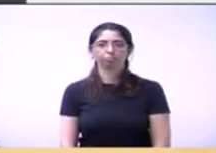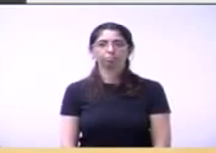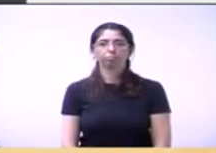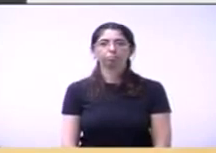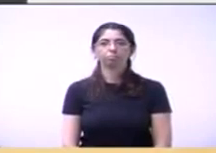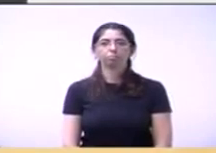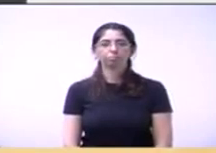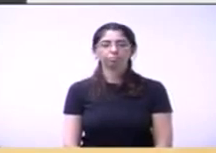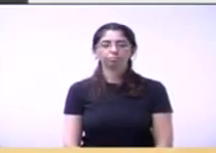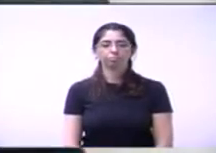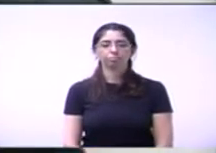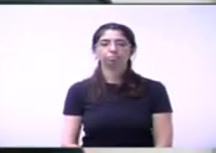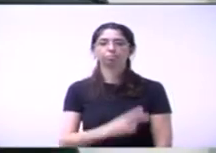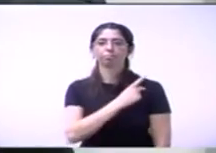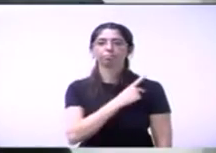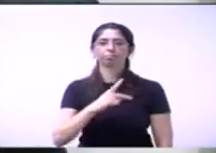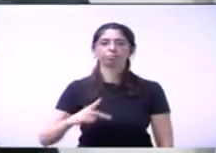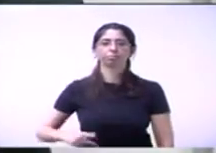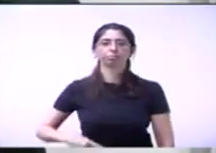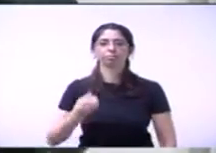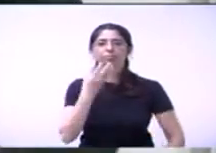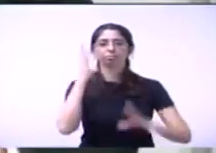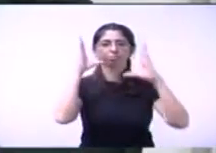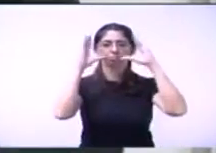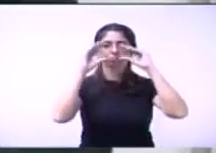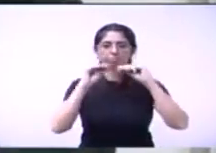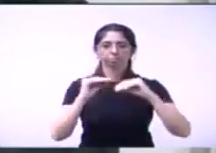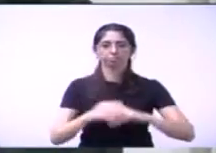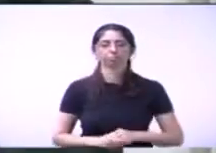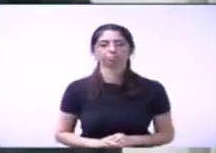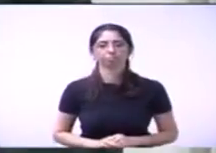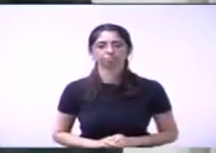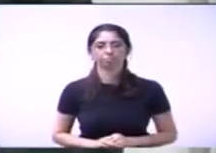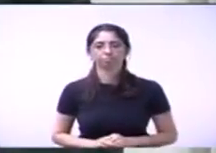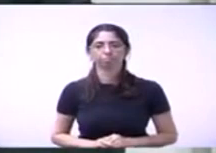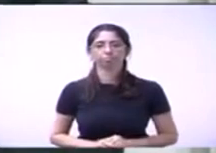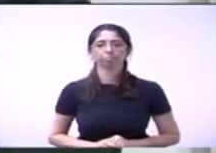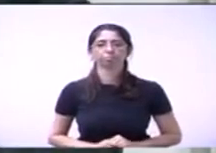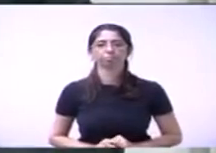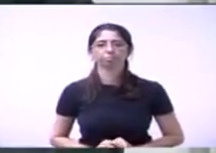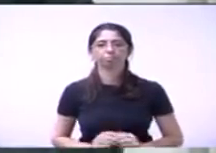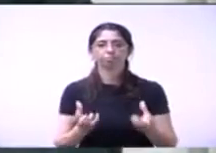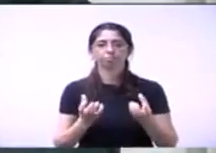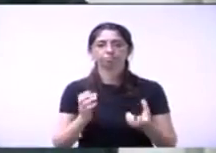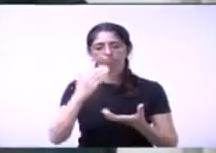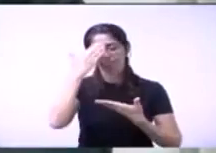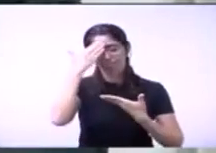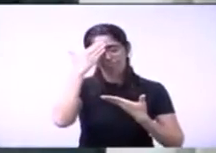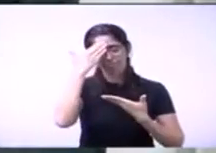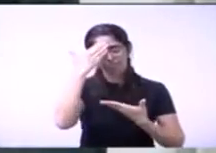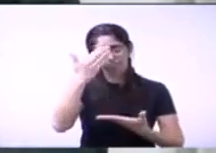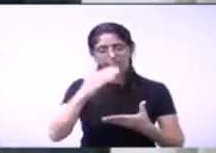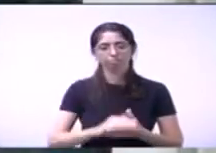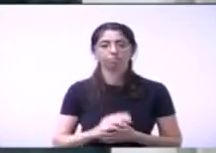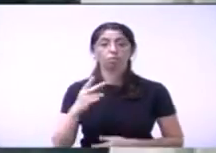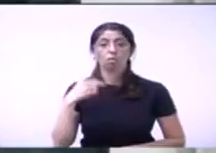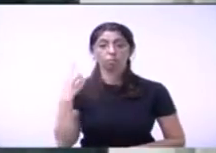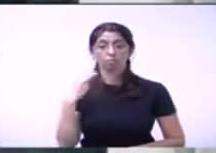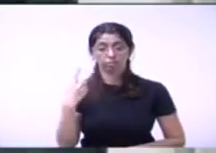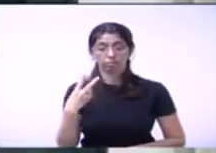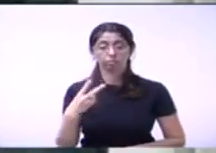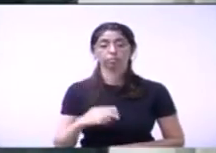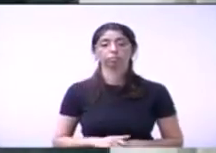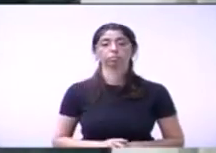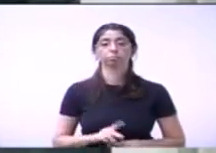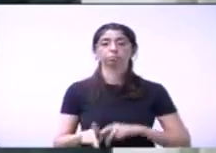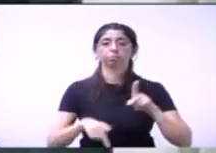Boa noite, senhor presidente. Quero cumprimentar os demais vereadores, cumprimentar o público aqui presente.